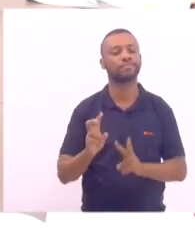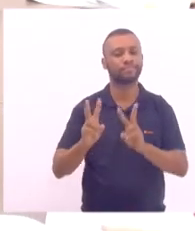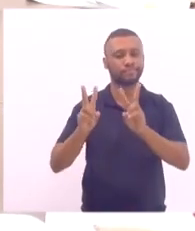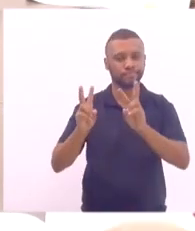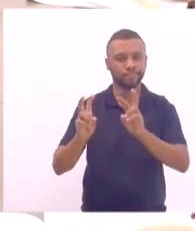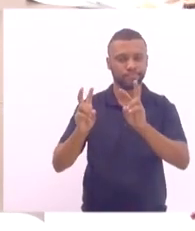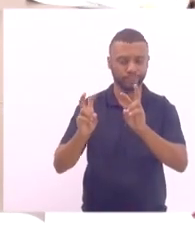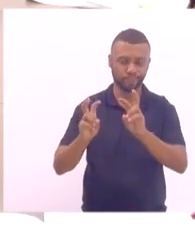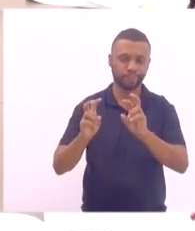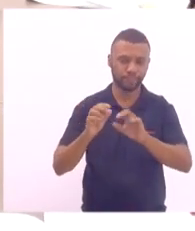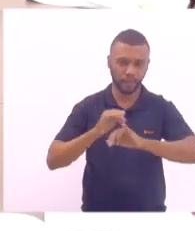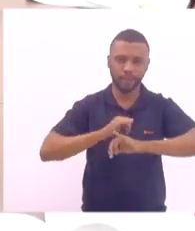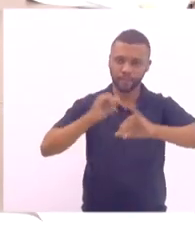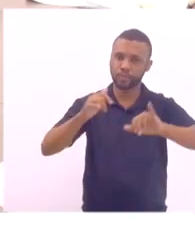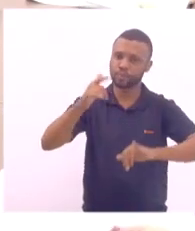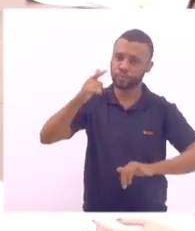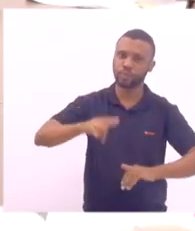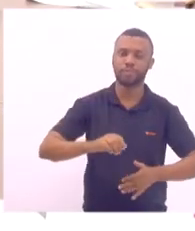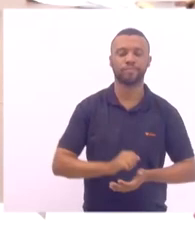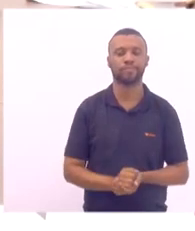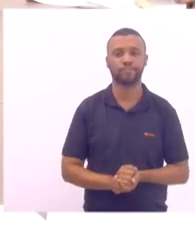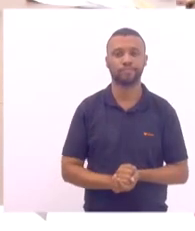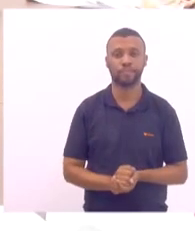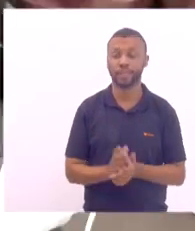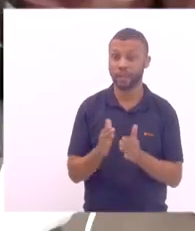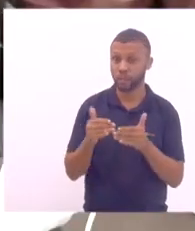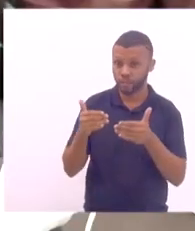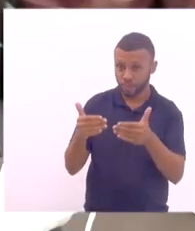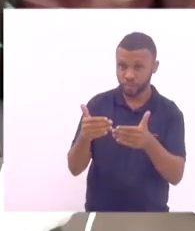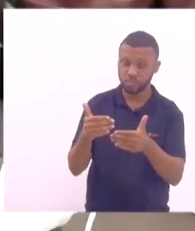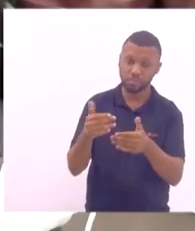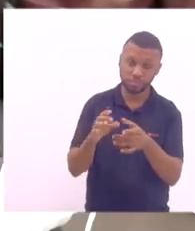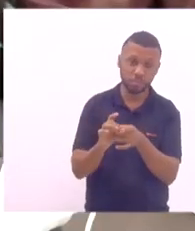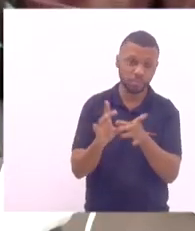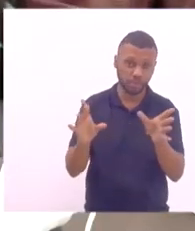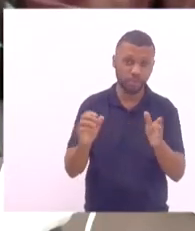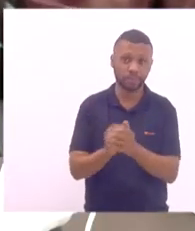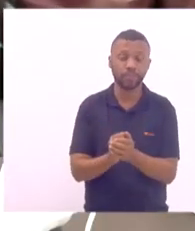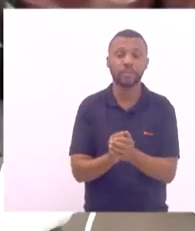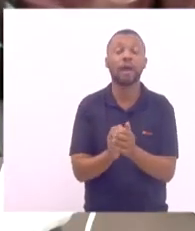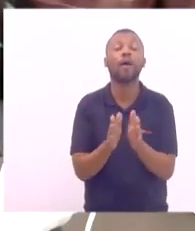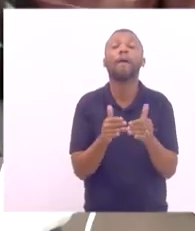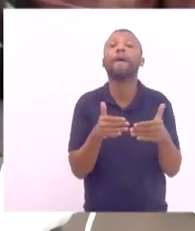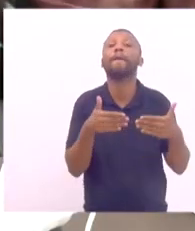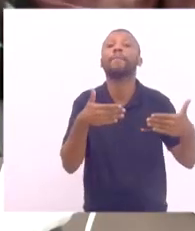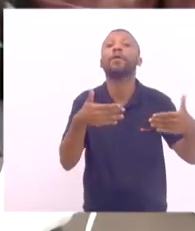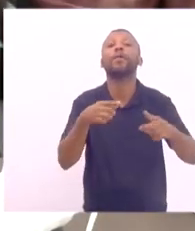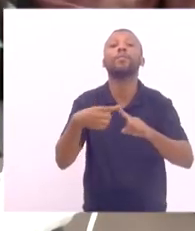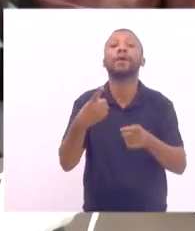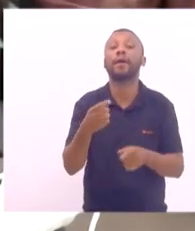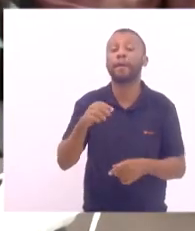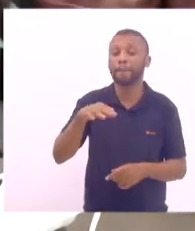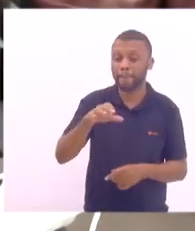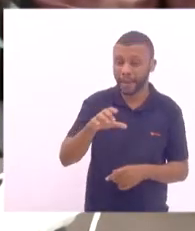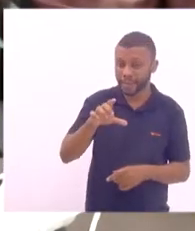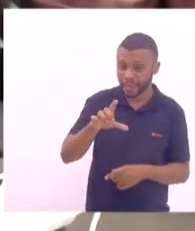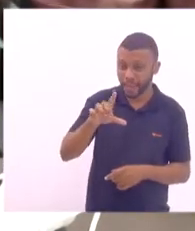volto a dizer, se o ministro deixar Vossa Excelência escutar, ministro é porque é